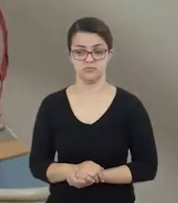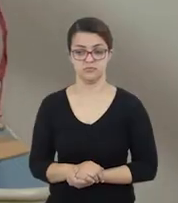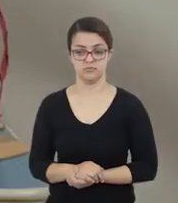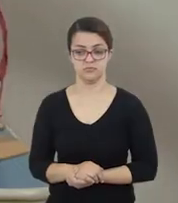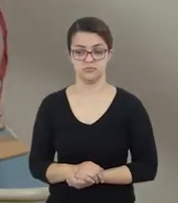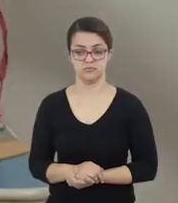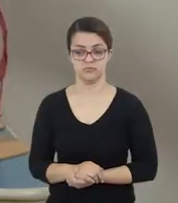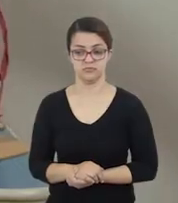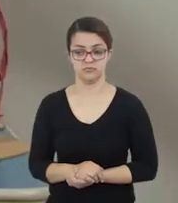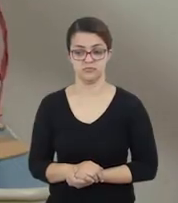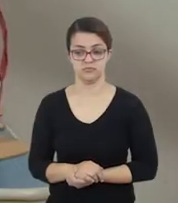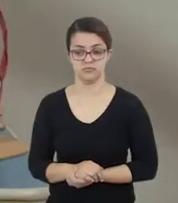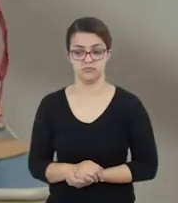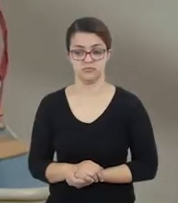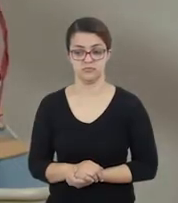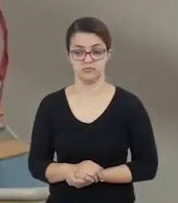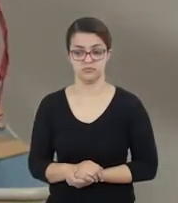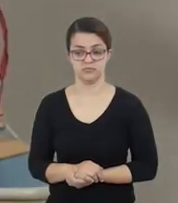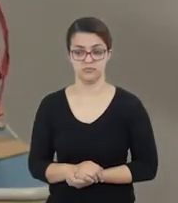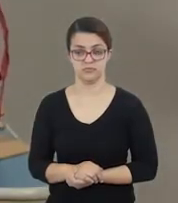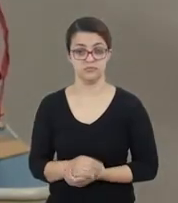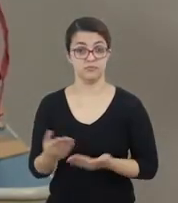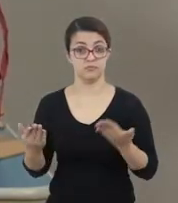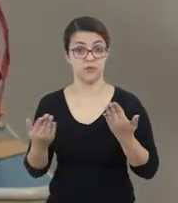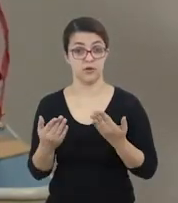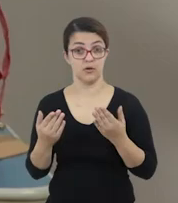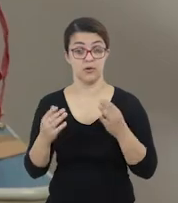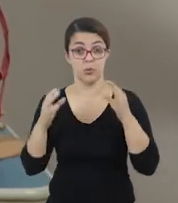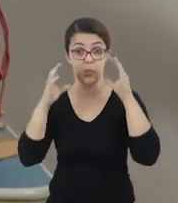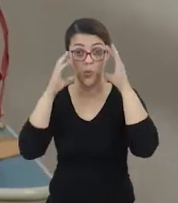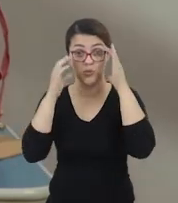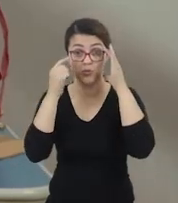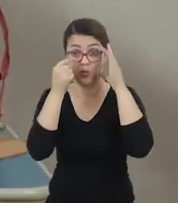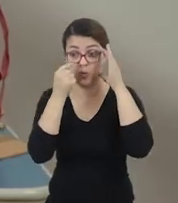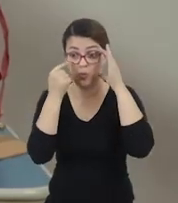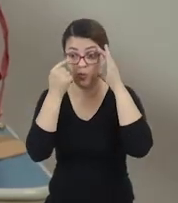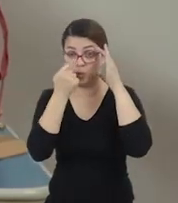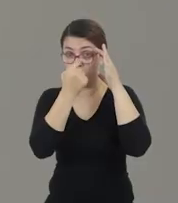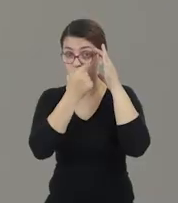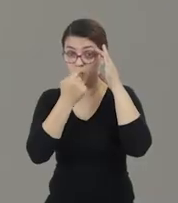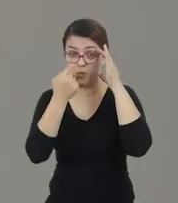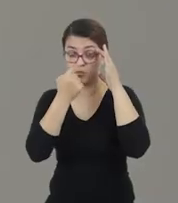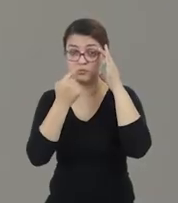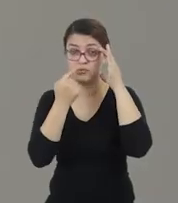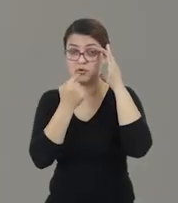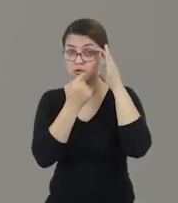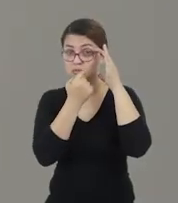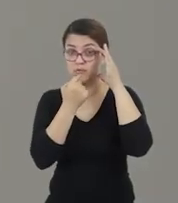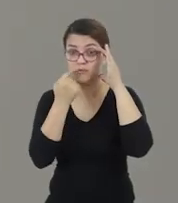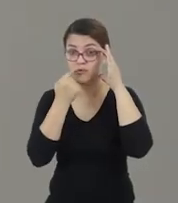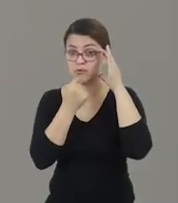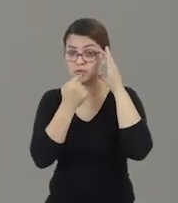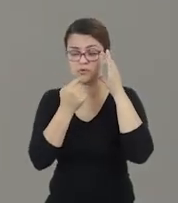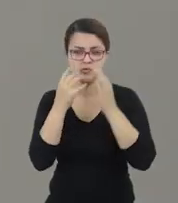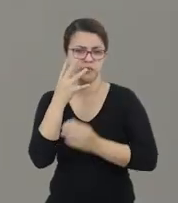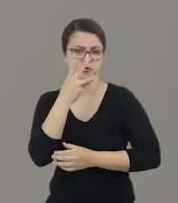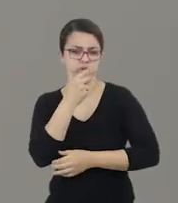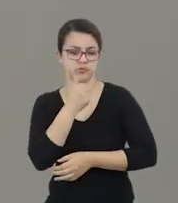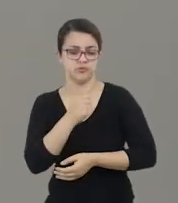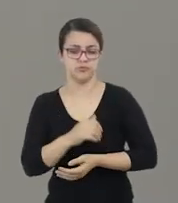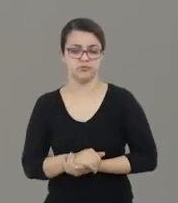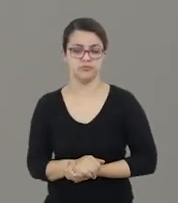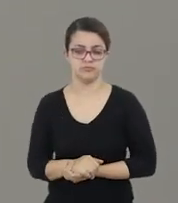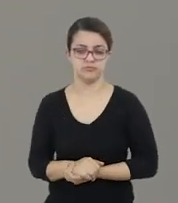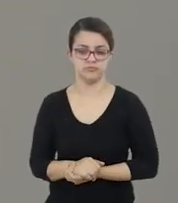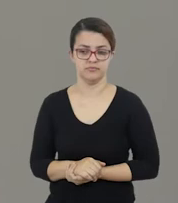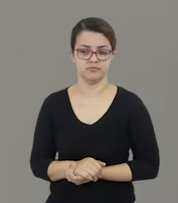Tá? Agora aqui é só fazer os olhinhos, a boquinha dele. Olha que bonitinho. A